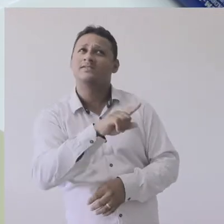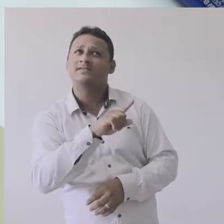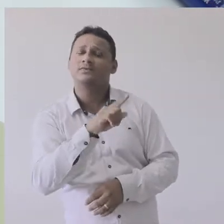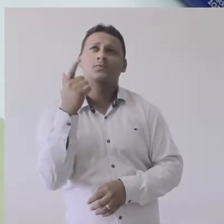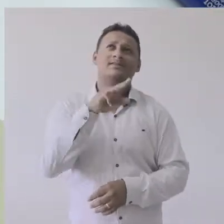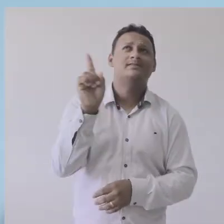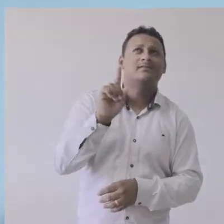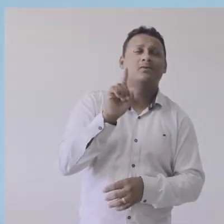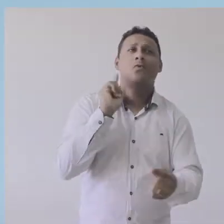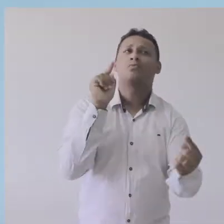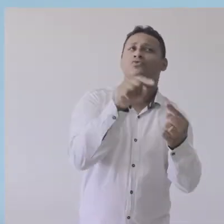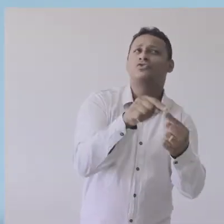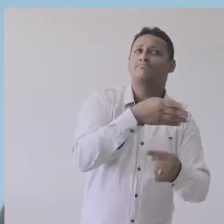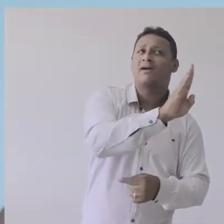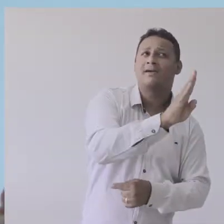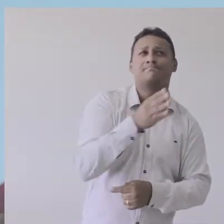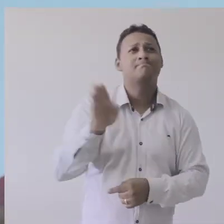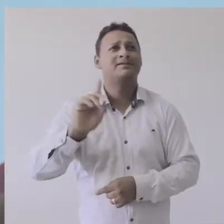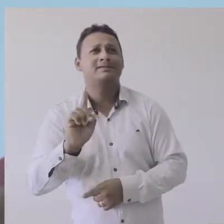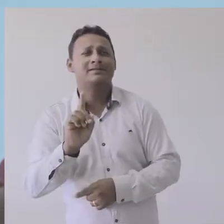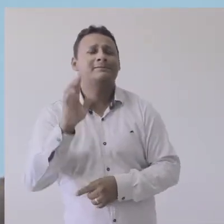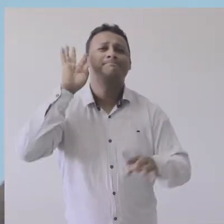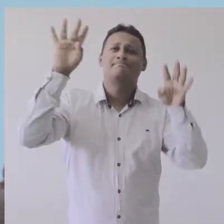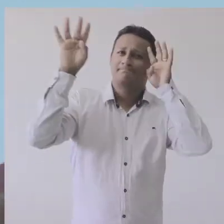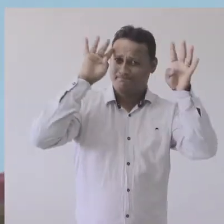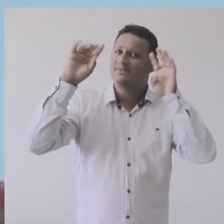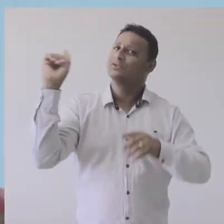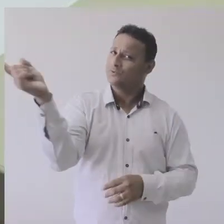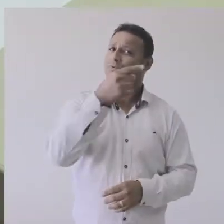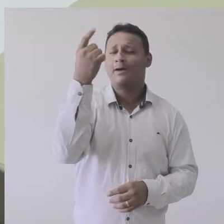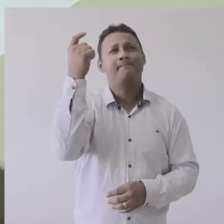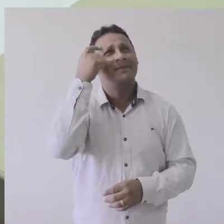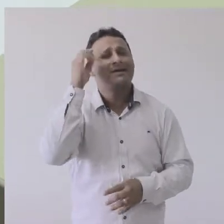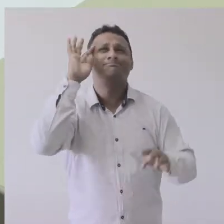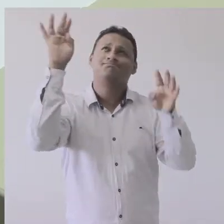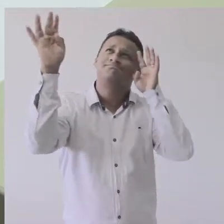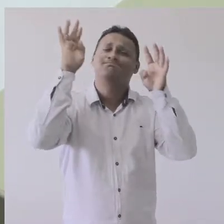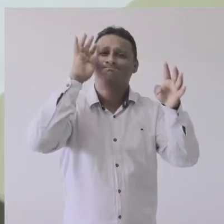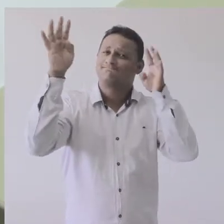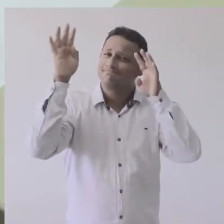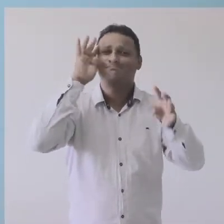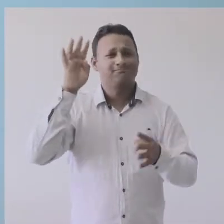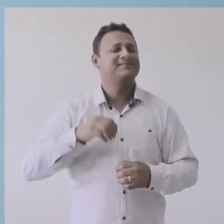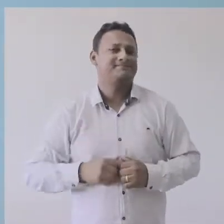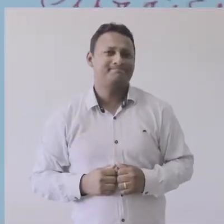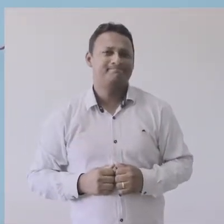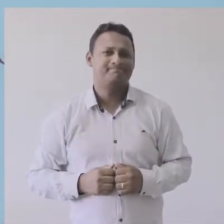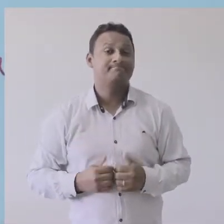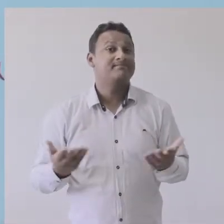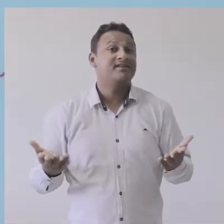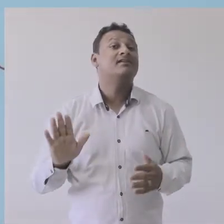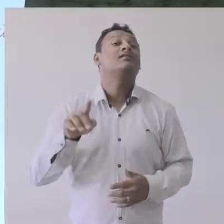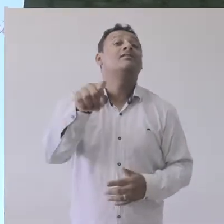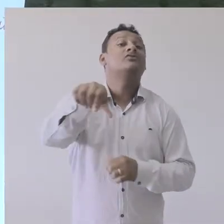nossos objetivos. As famosas resoluções de ano novo são tão tradicionais quanto o Natal e a festa de Réveillon.